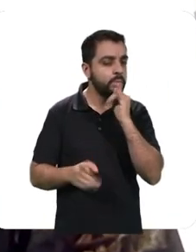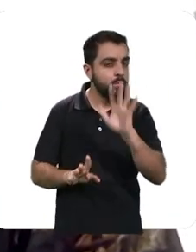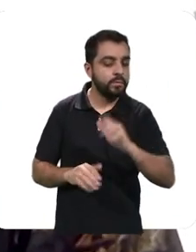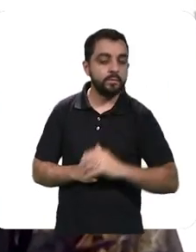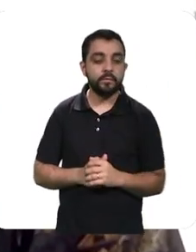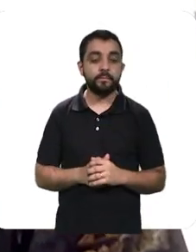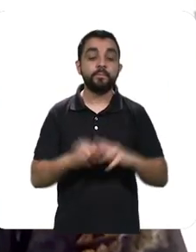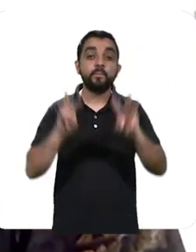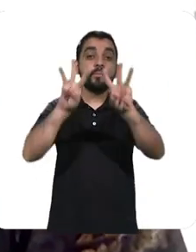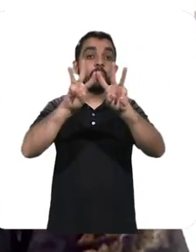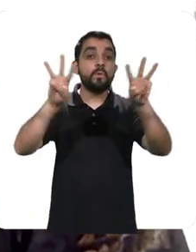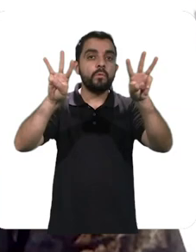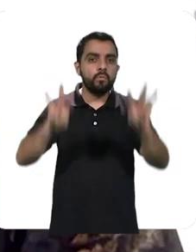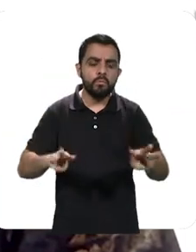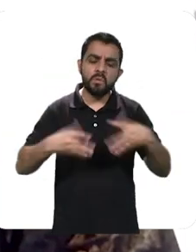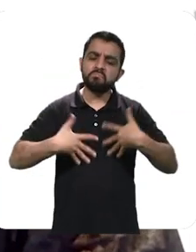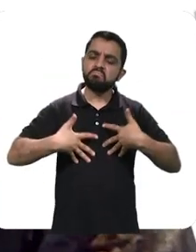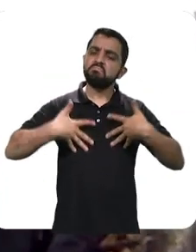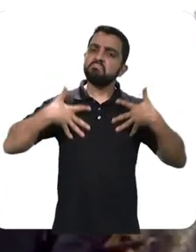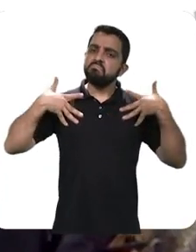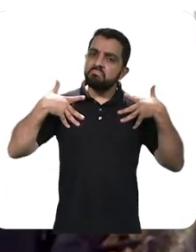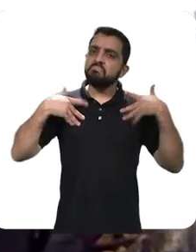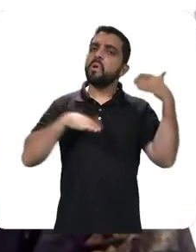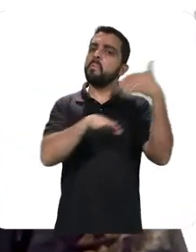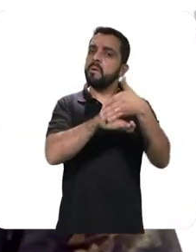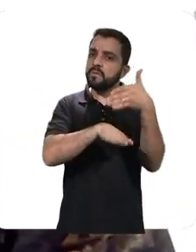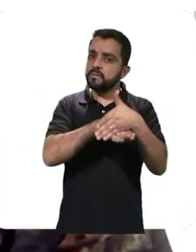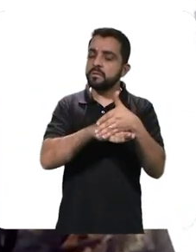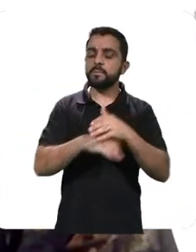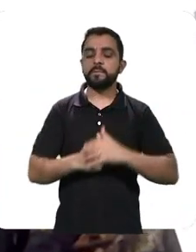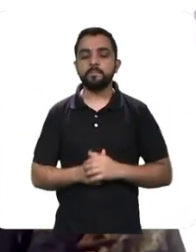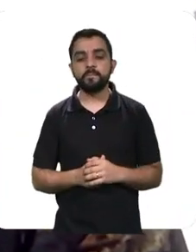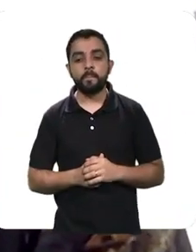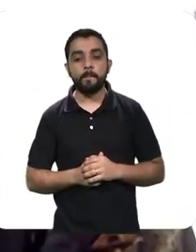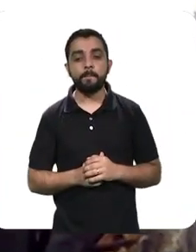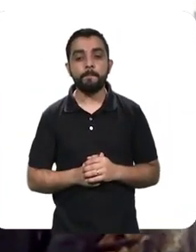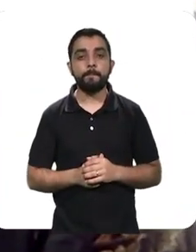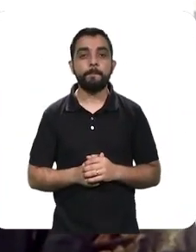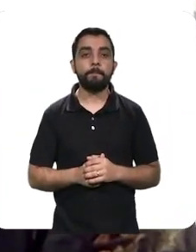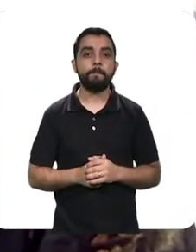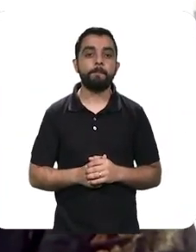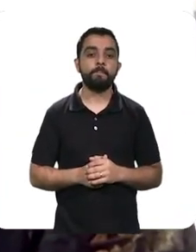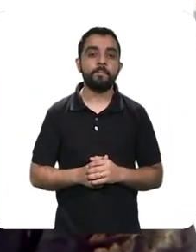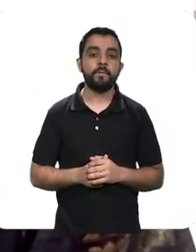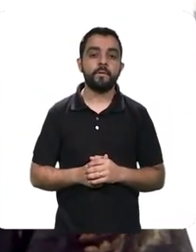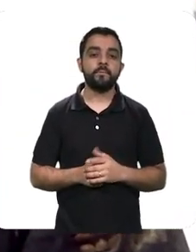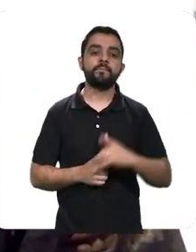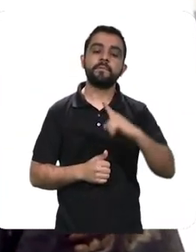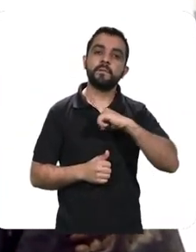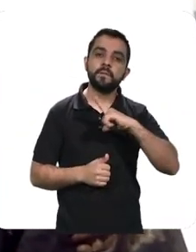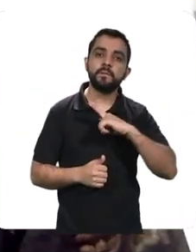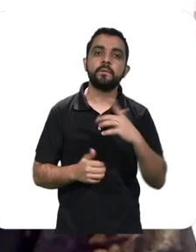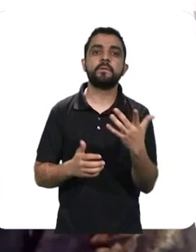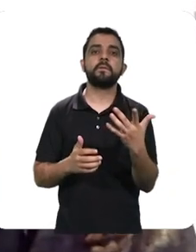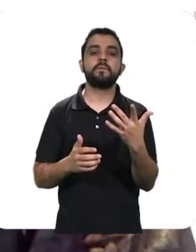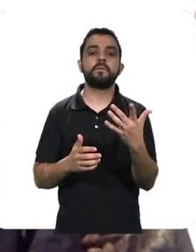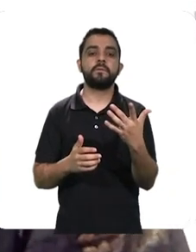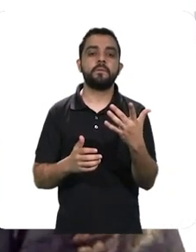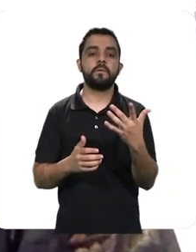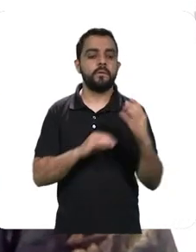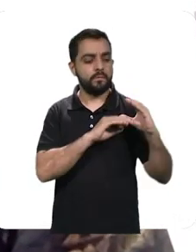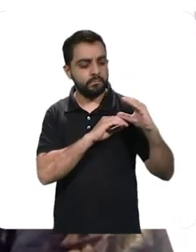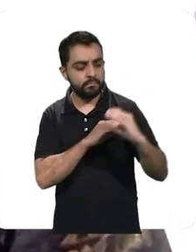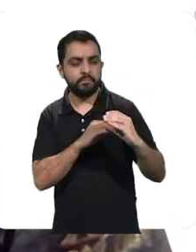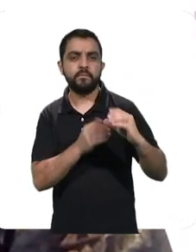a UFPR, com muito orgulho, está fazendo parte. Apesar de todo o aperto dos recursos,